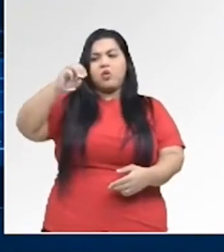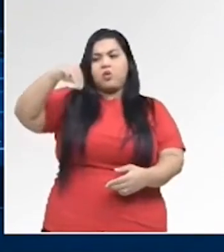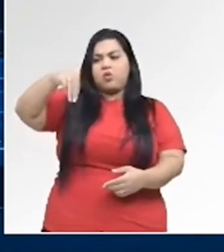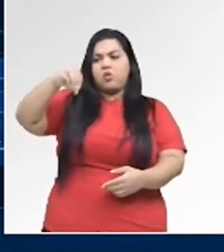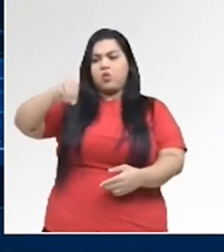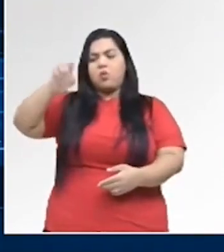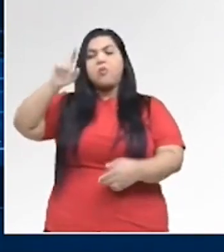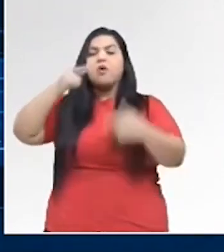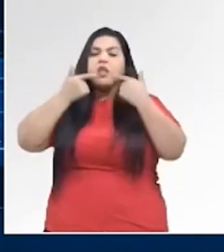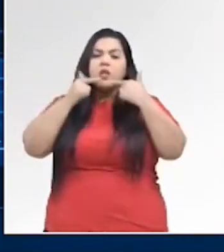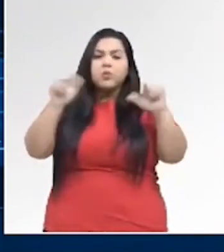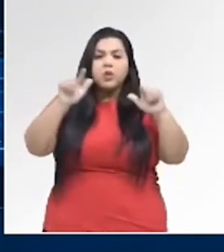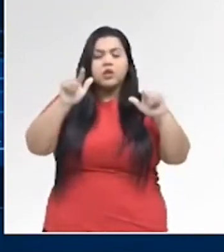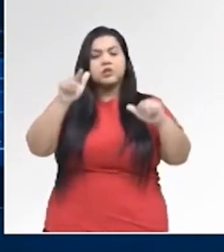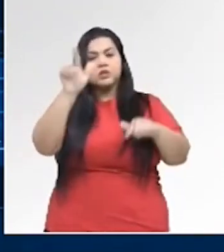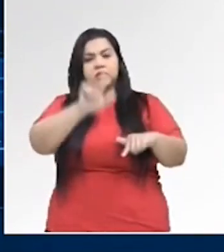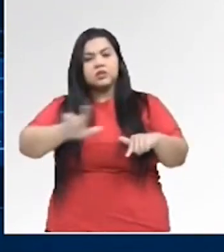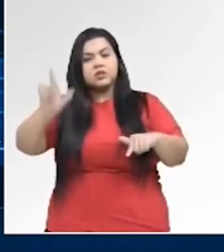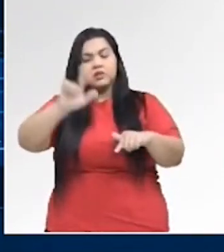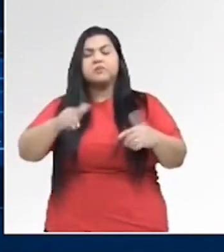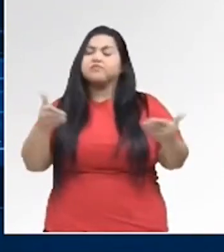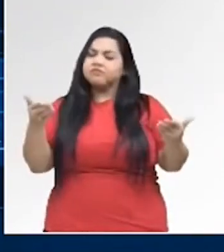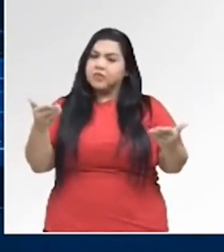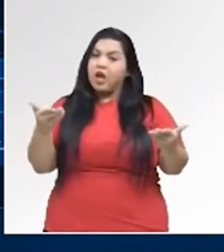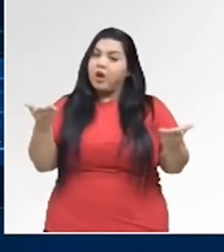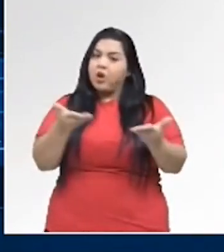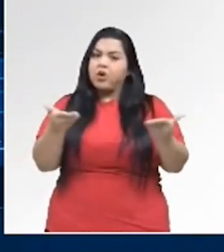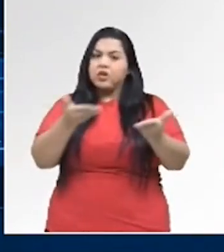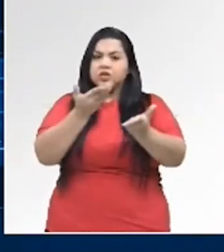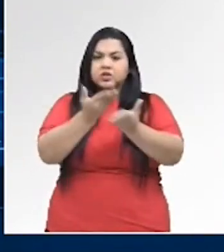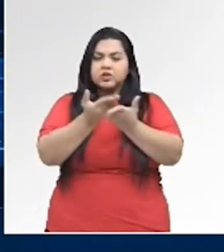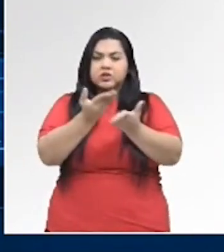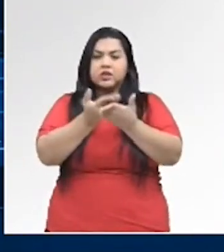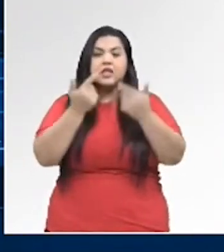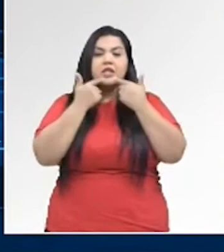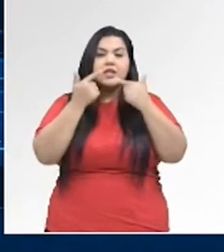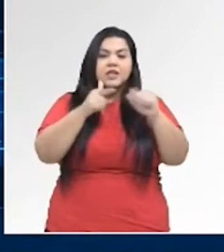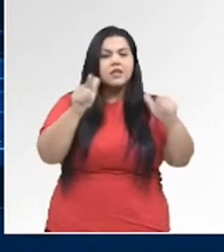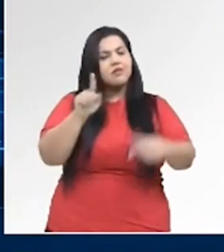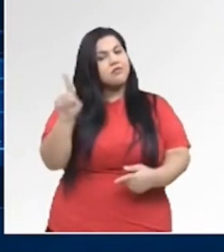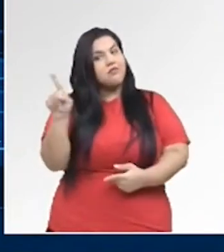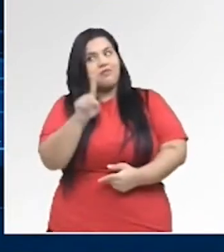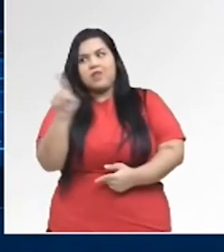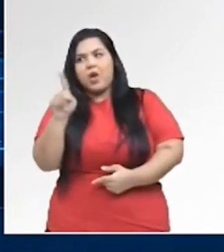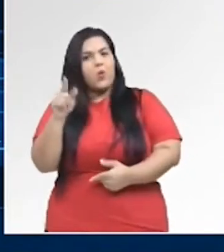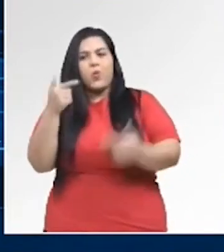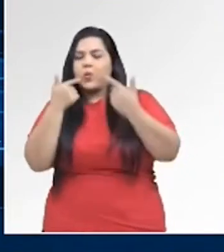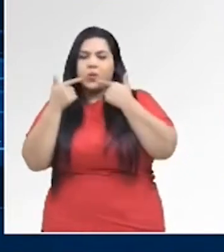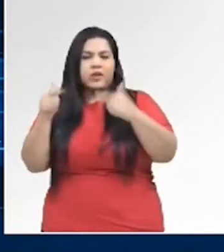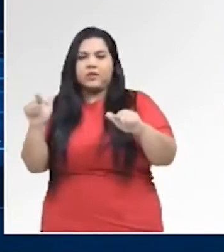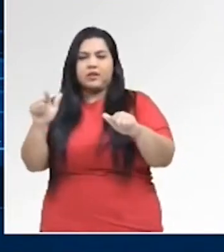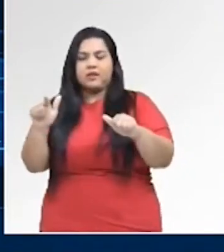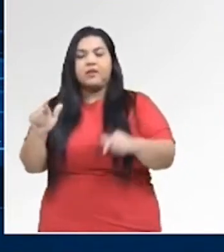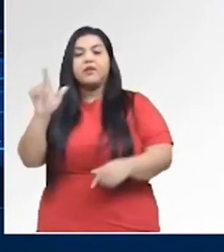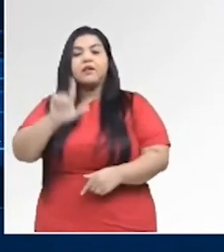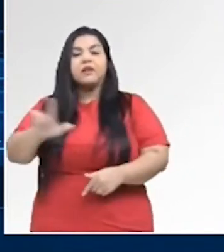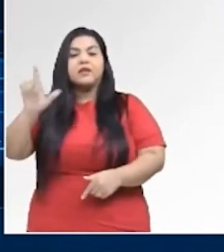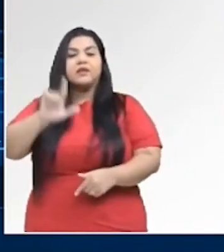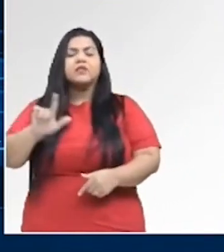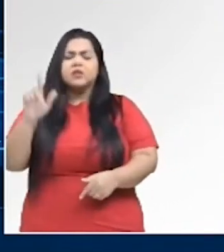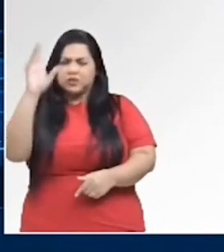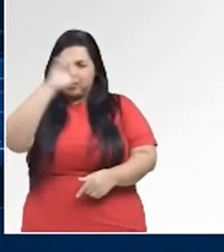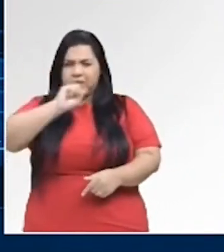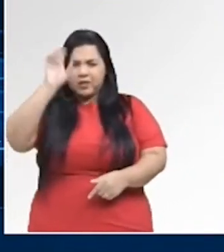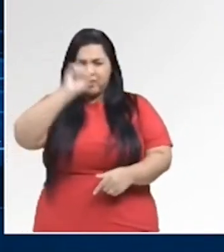aí, tá certo? Vamos agora estudar sobre a linguagem não literária, né? Nós aprendemos aí